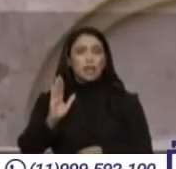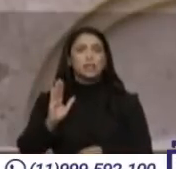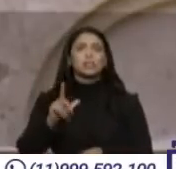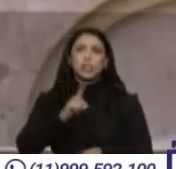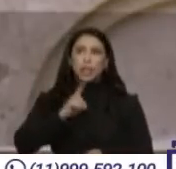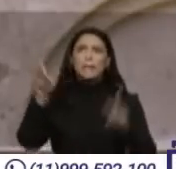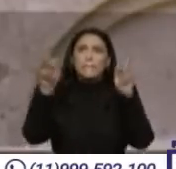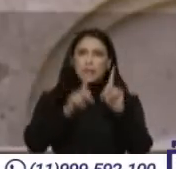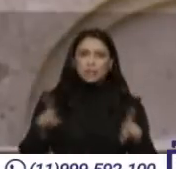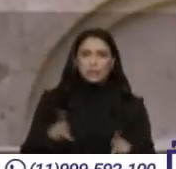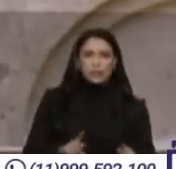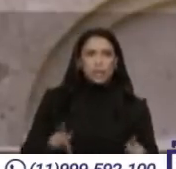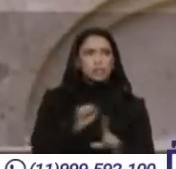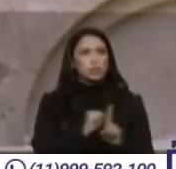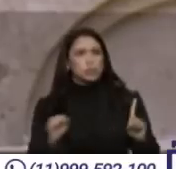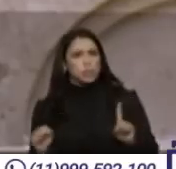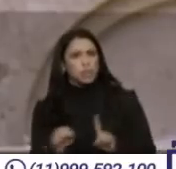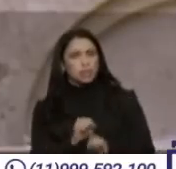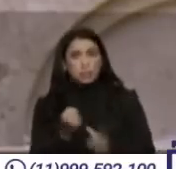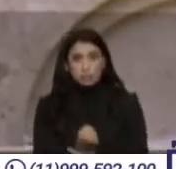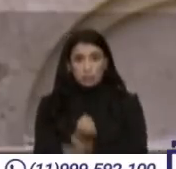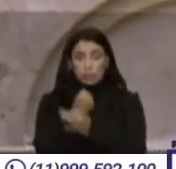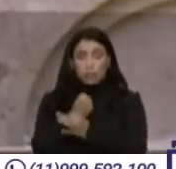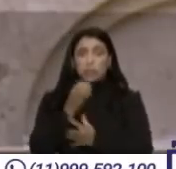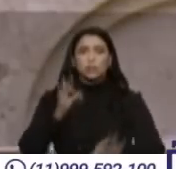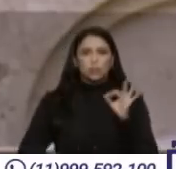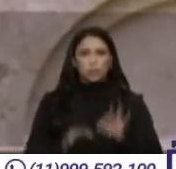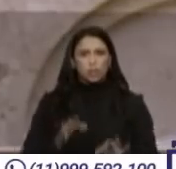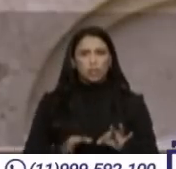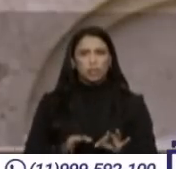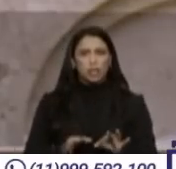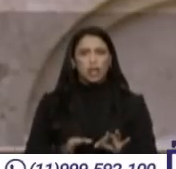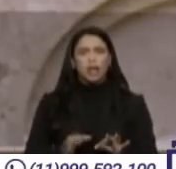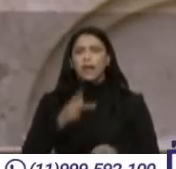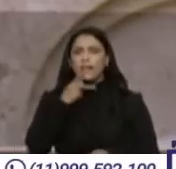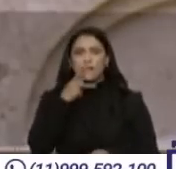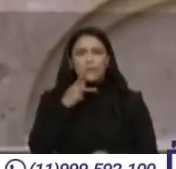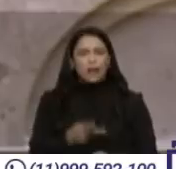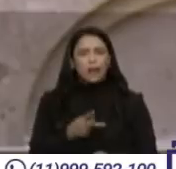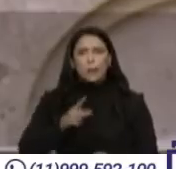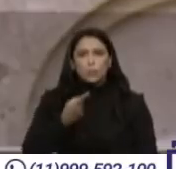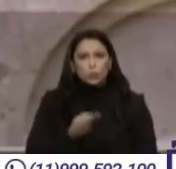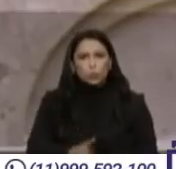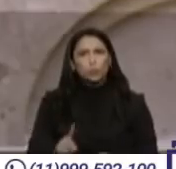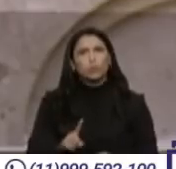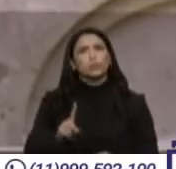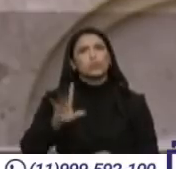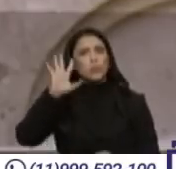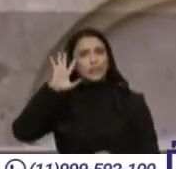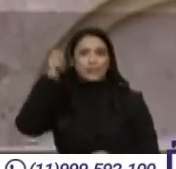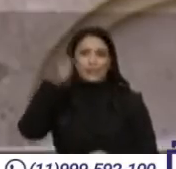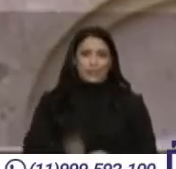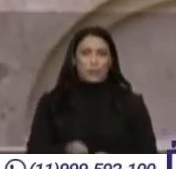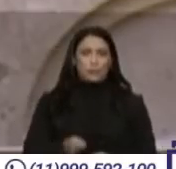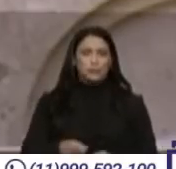pacificação social e segurança jurídica, o monopólio da última palavra, que há mais de um século, como há